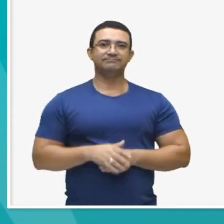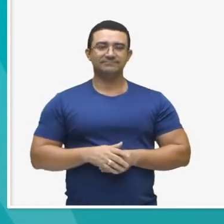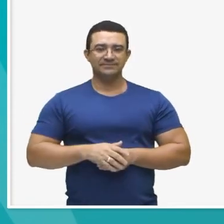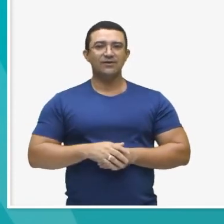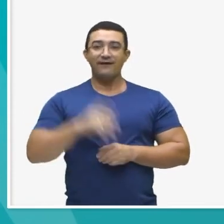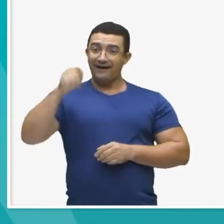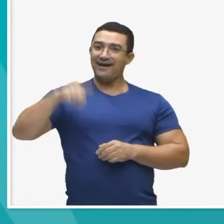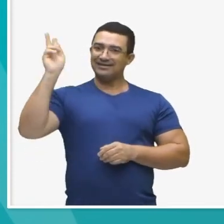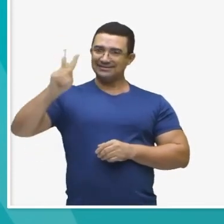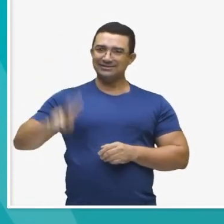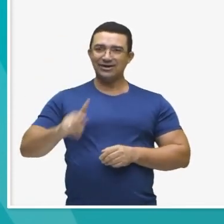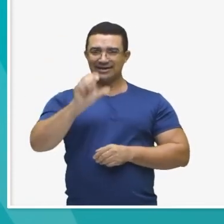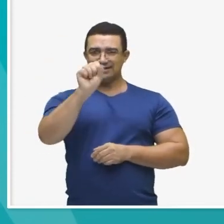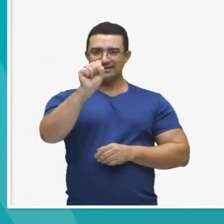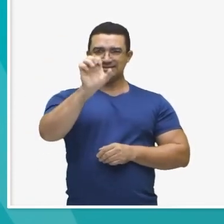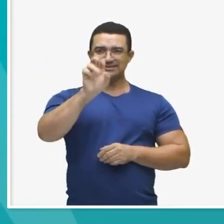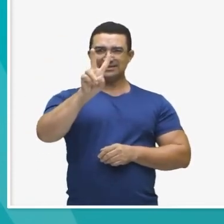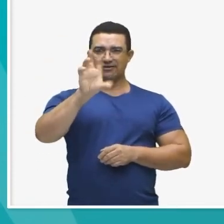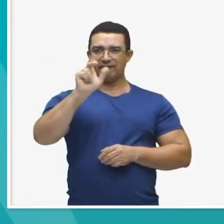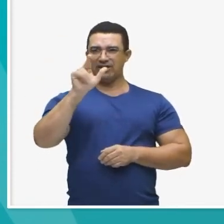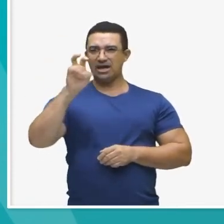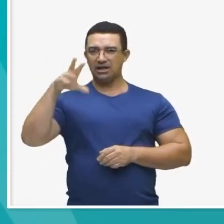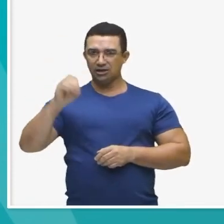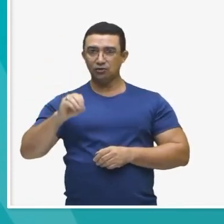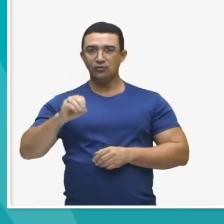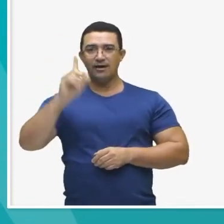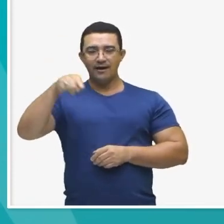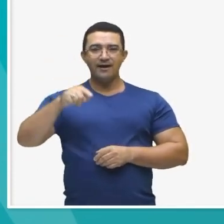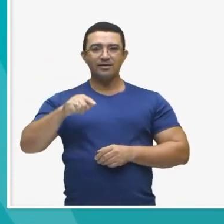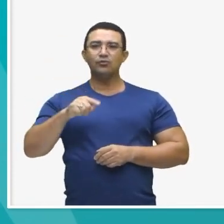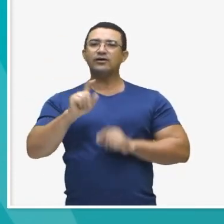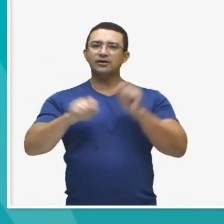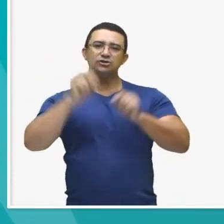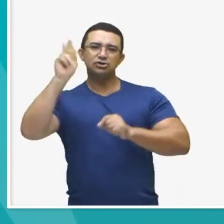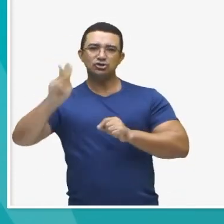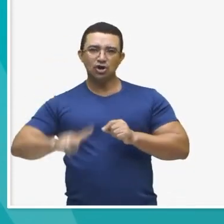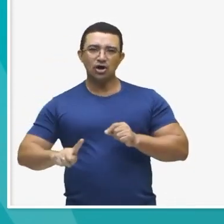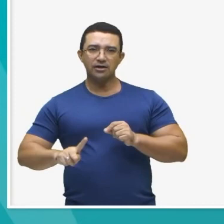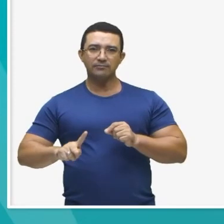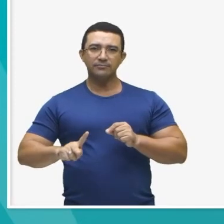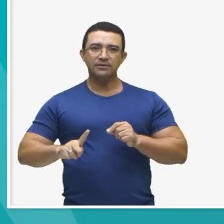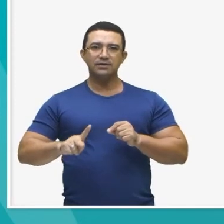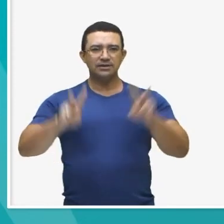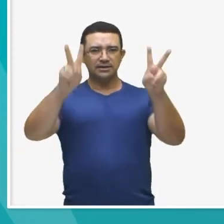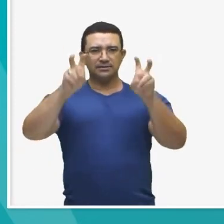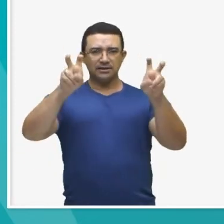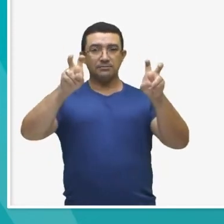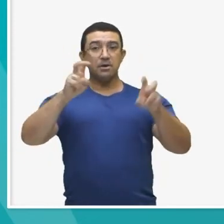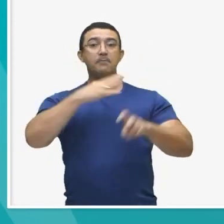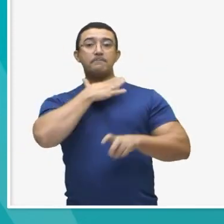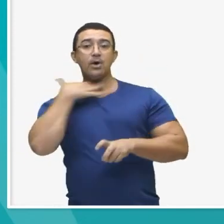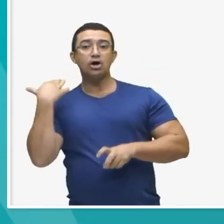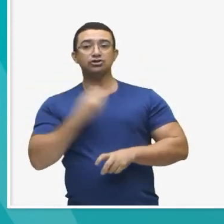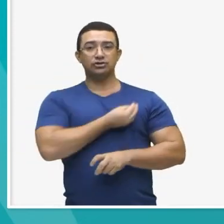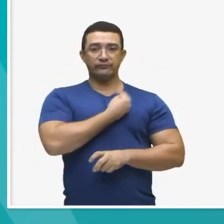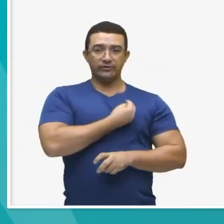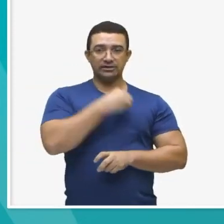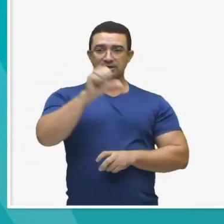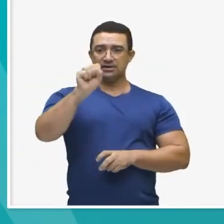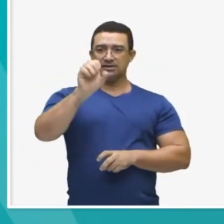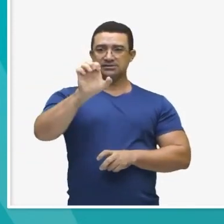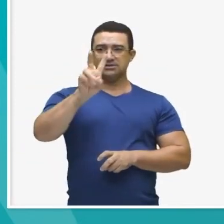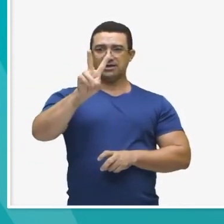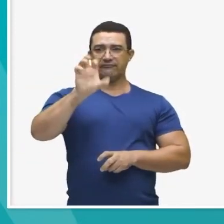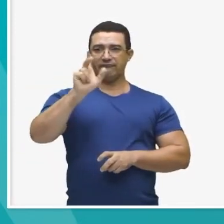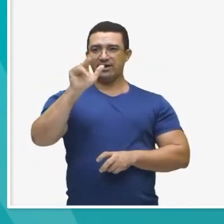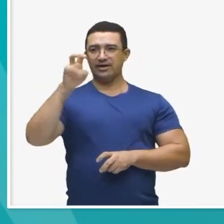Severino, personagem central deste Auto de Natal que é chamado Morte e Vida Severina, que